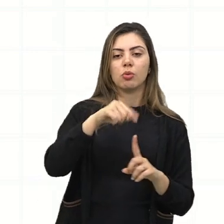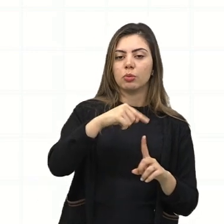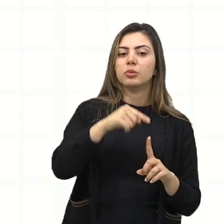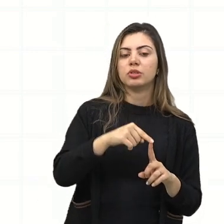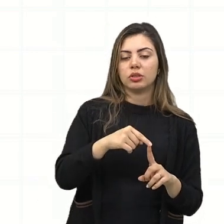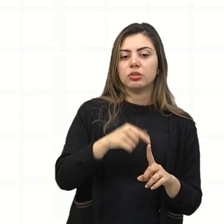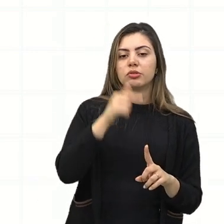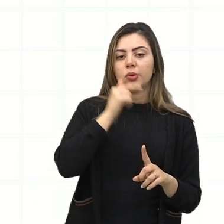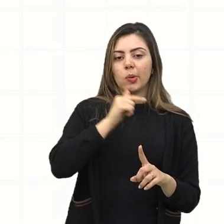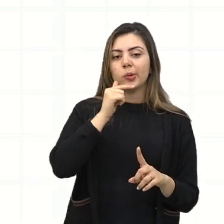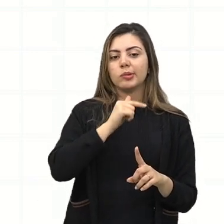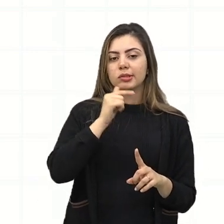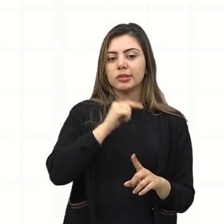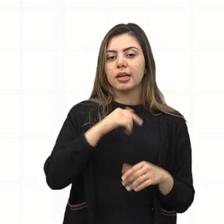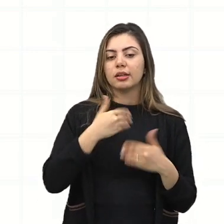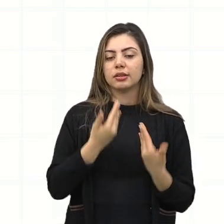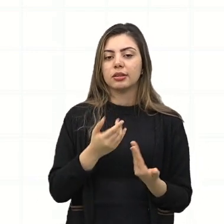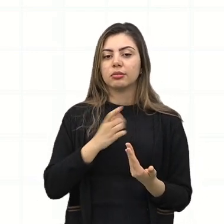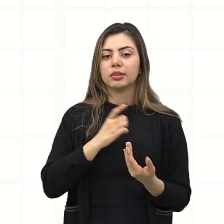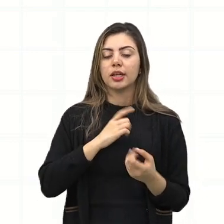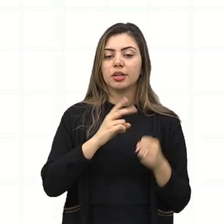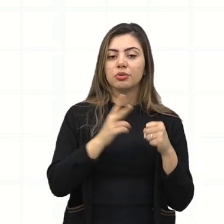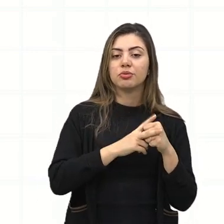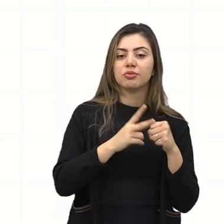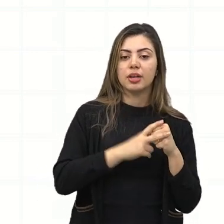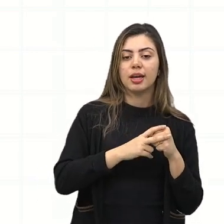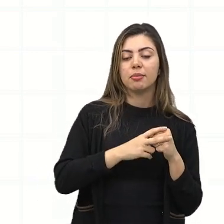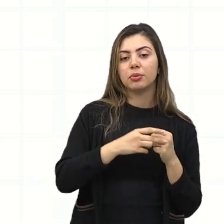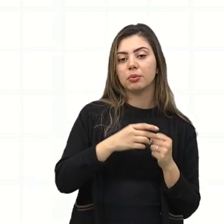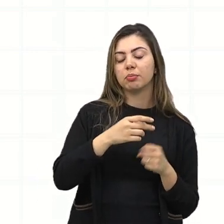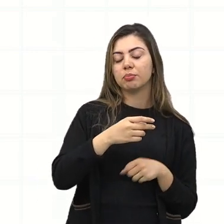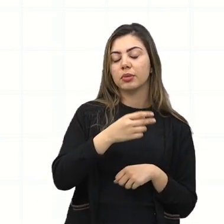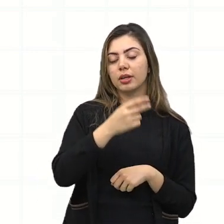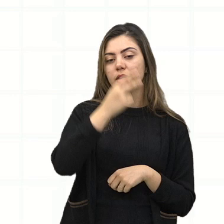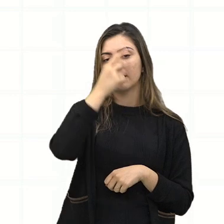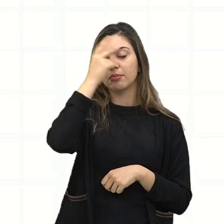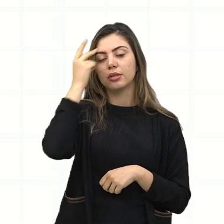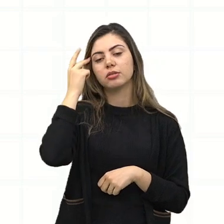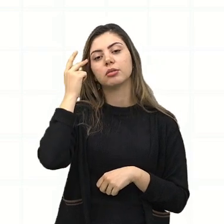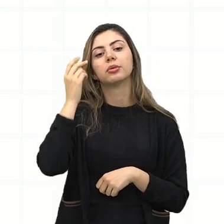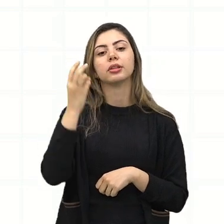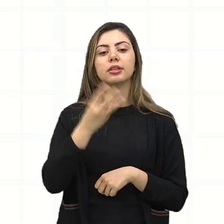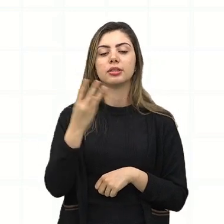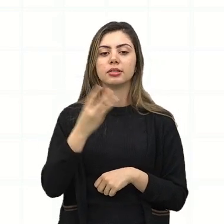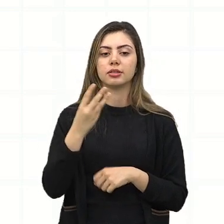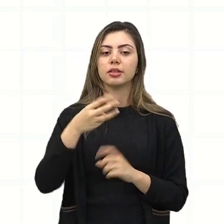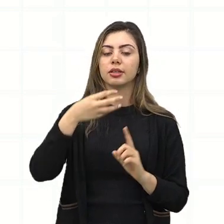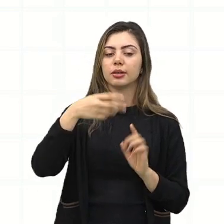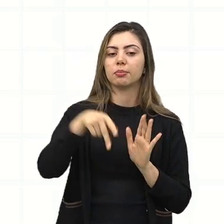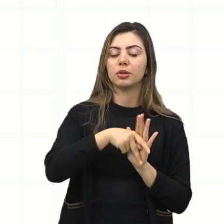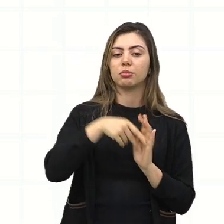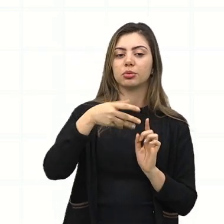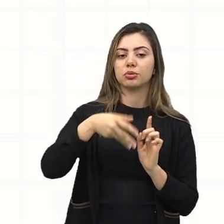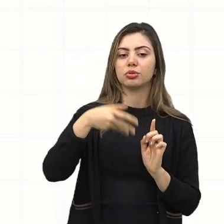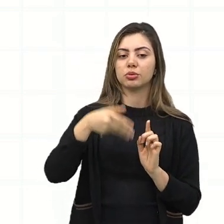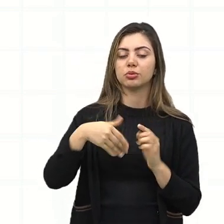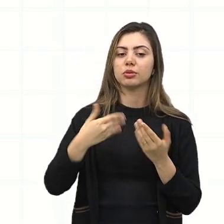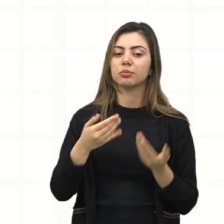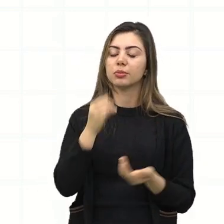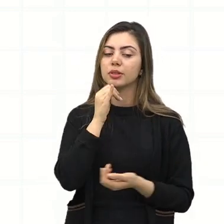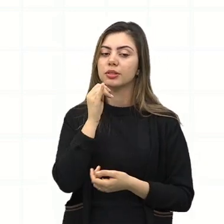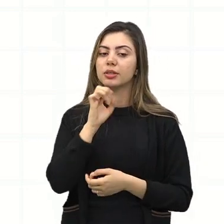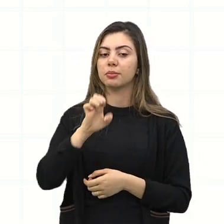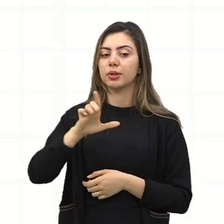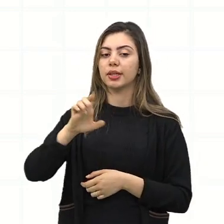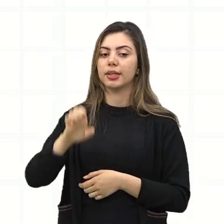objetividade, há uma predominância dos verbos em terceira pessoa do discurso. No caso,